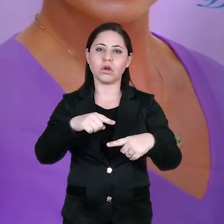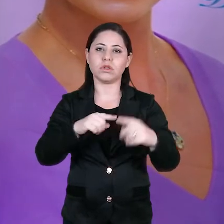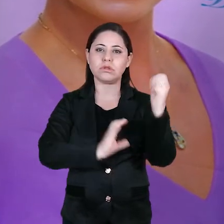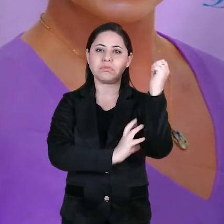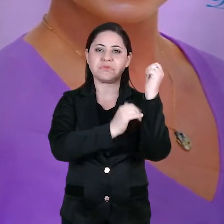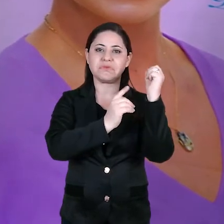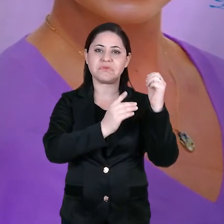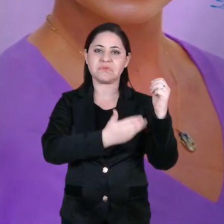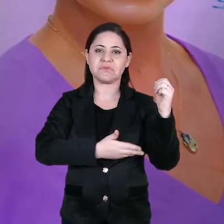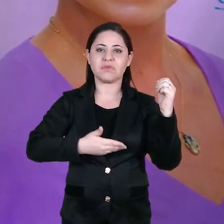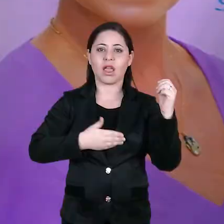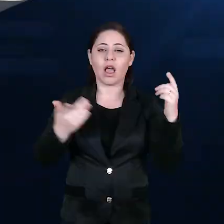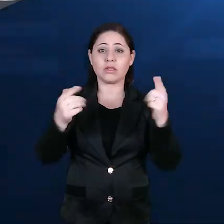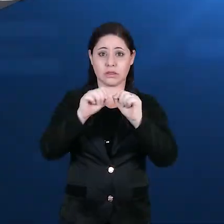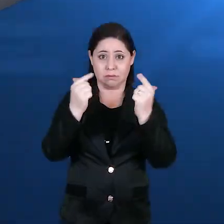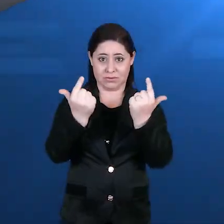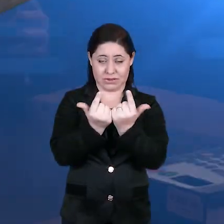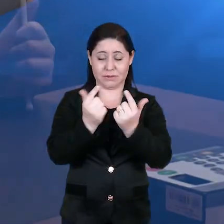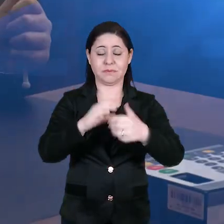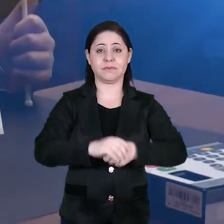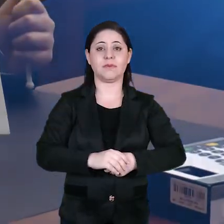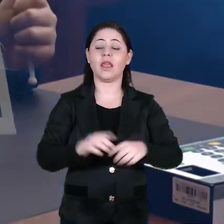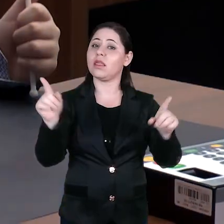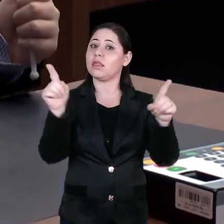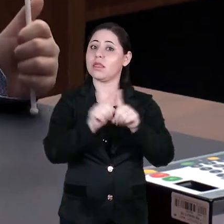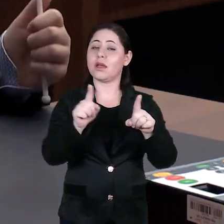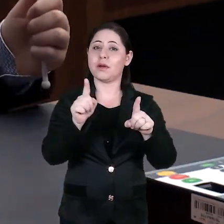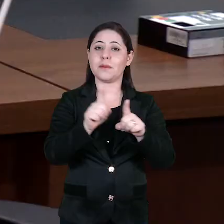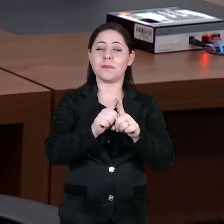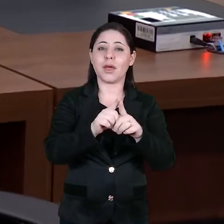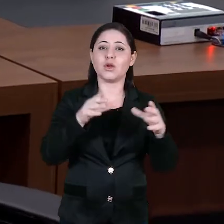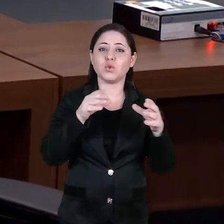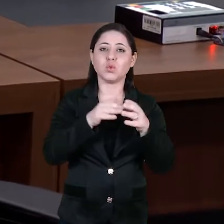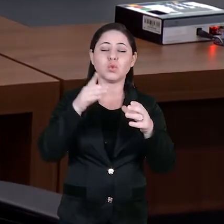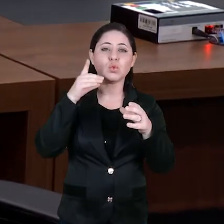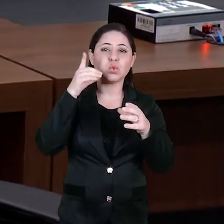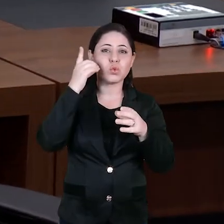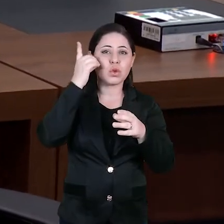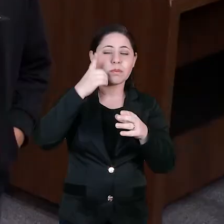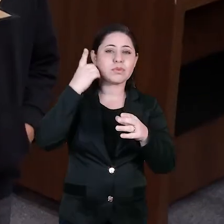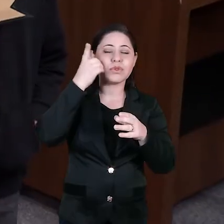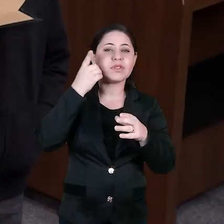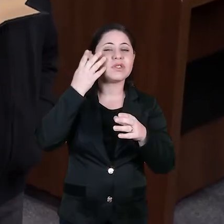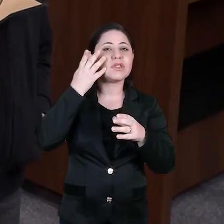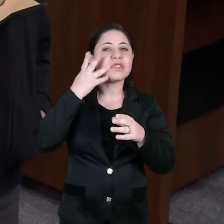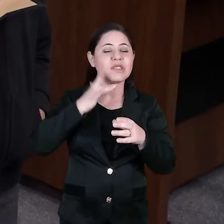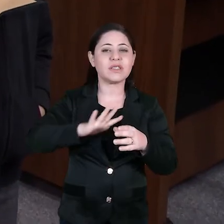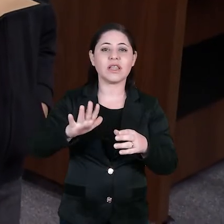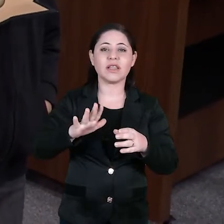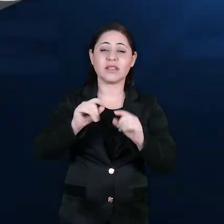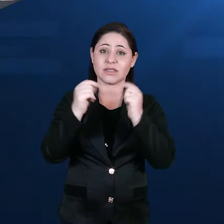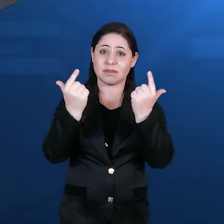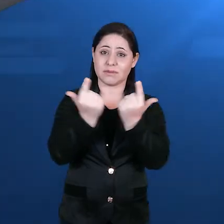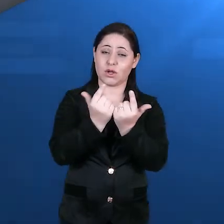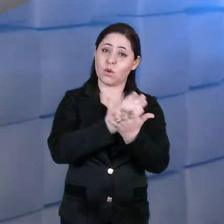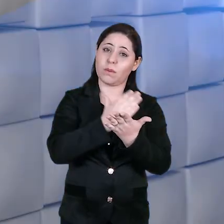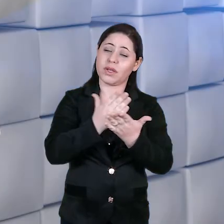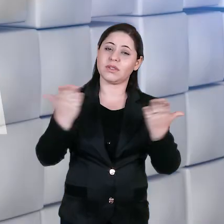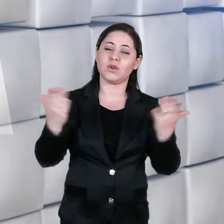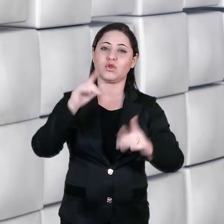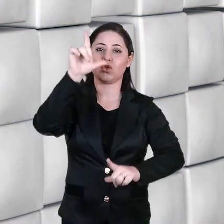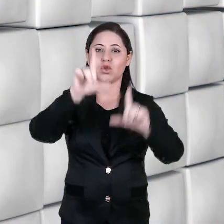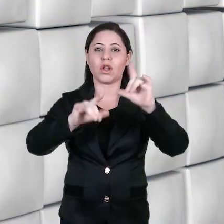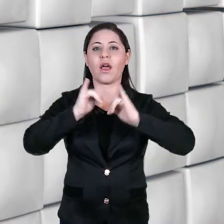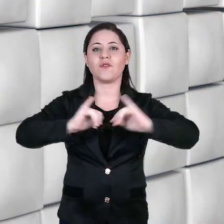Assembleia Legislativa de Mato Grosso do Sul. E ainda, Parlamento Kids celebra o Dia da Criança na Assembleia Legislativa.